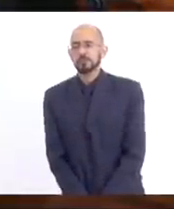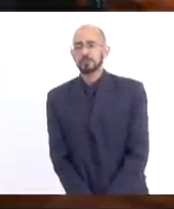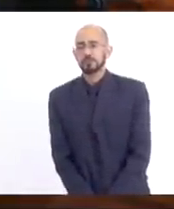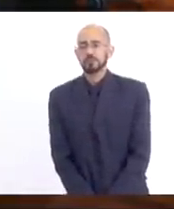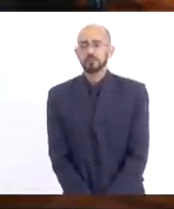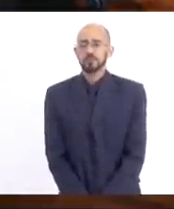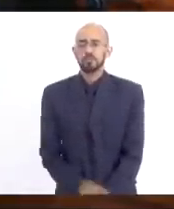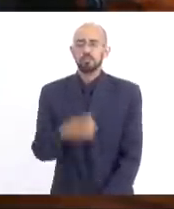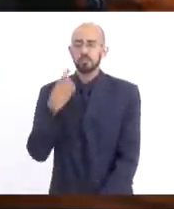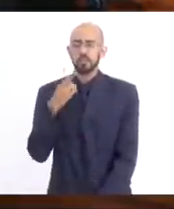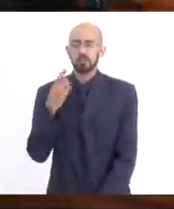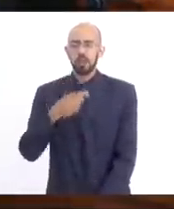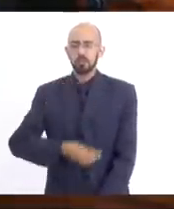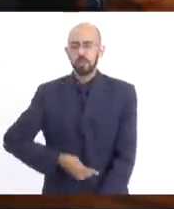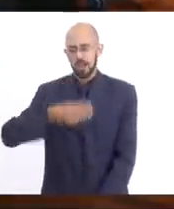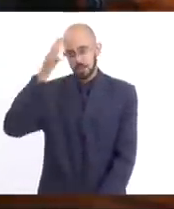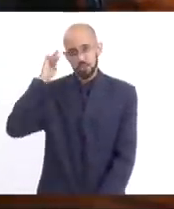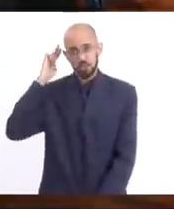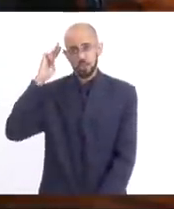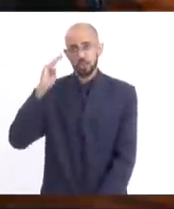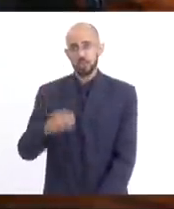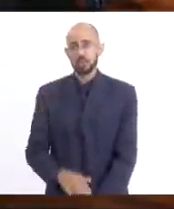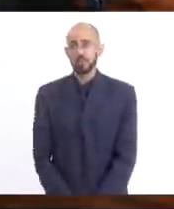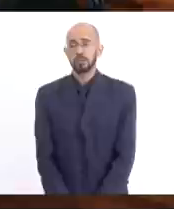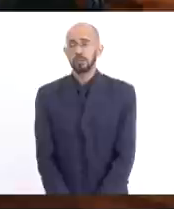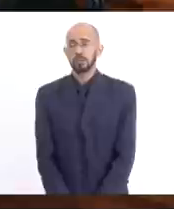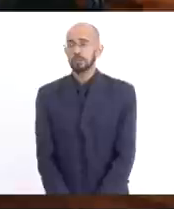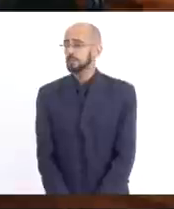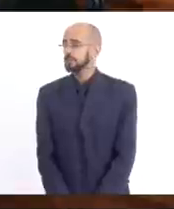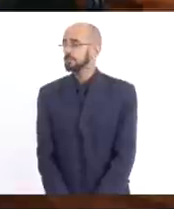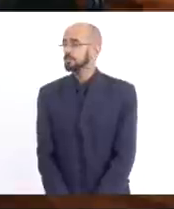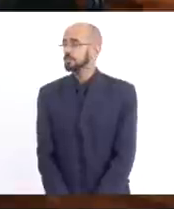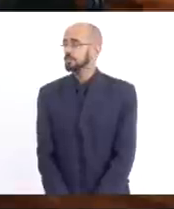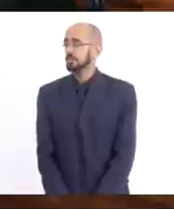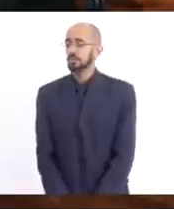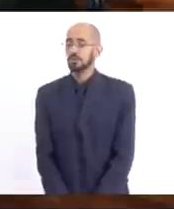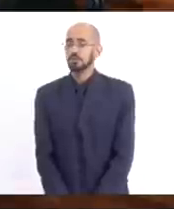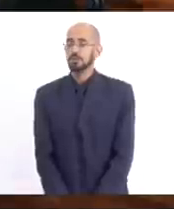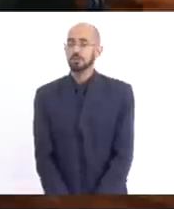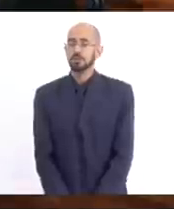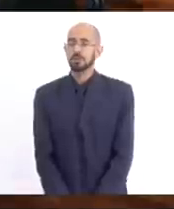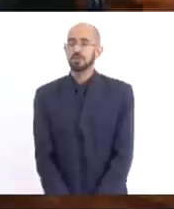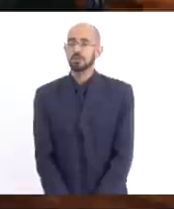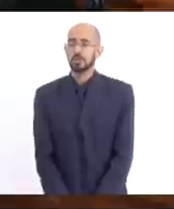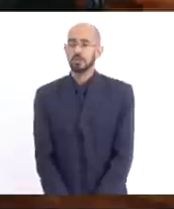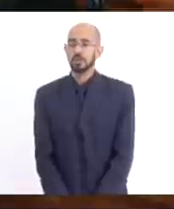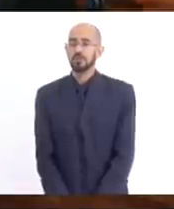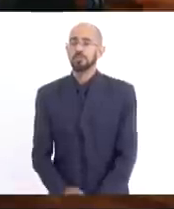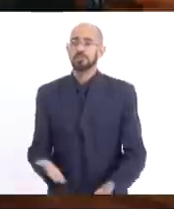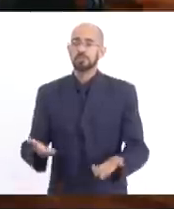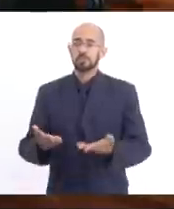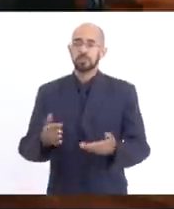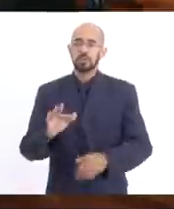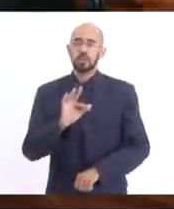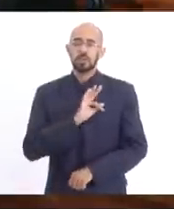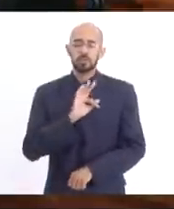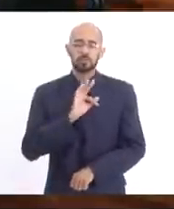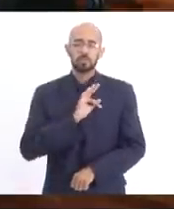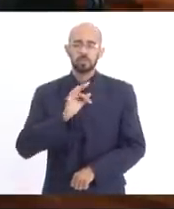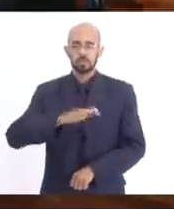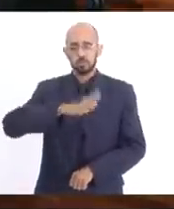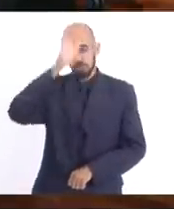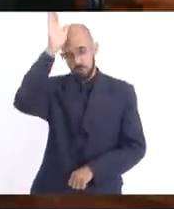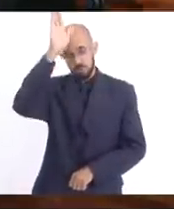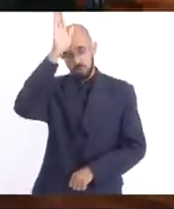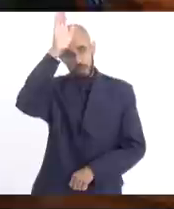Deputado Márcio. Sim, senhor presidente. Eu acho que agora ficou a questão dos policiais e bombeiros. Isso.